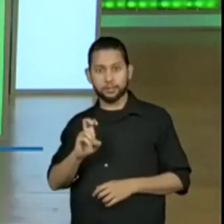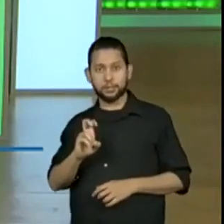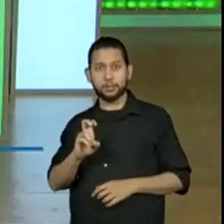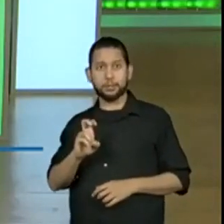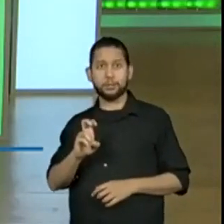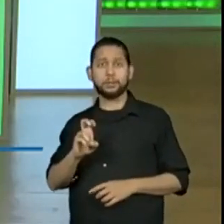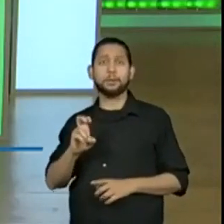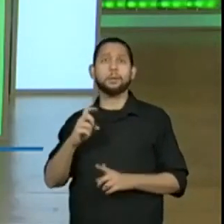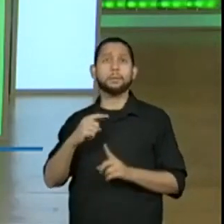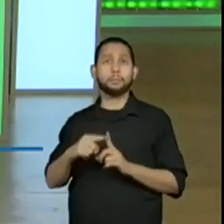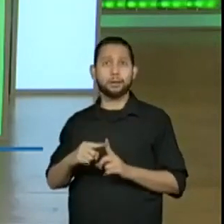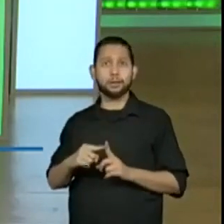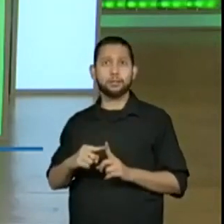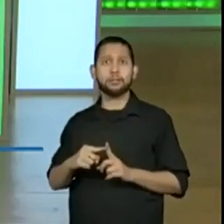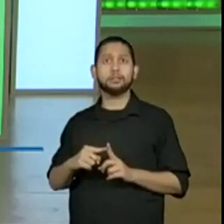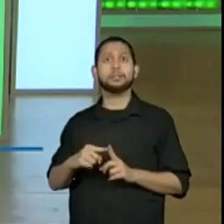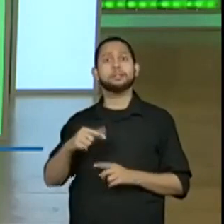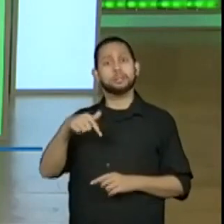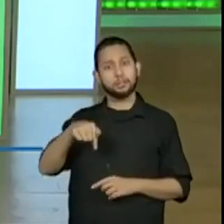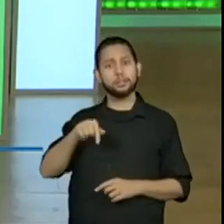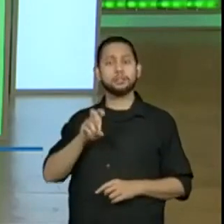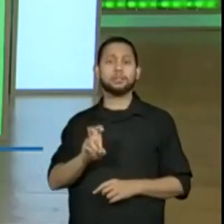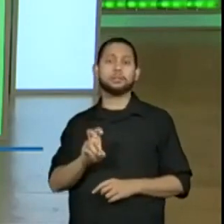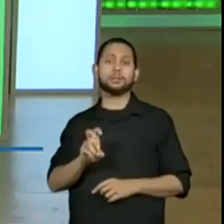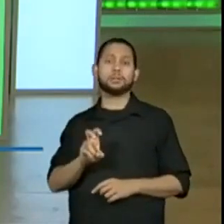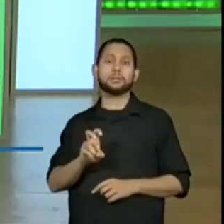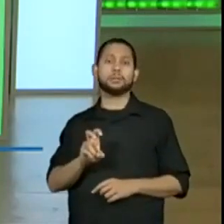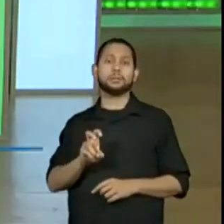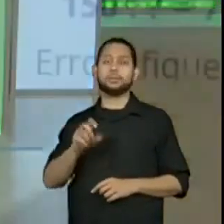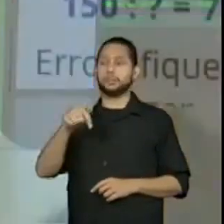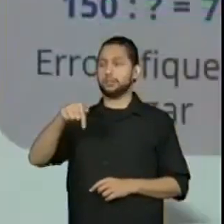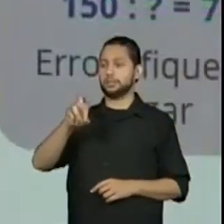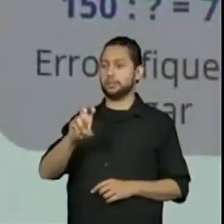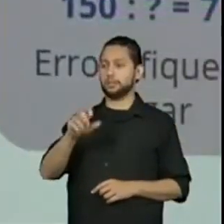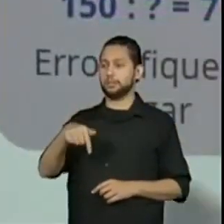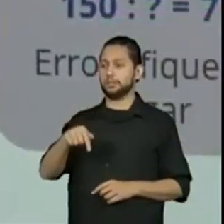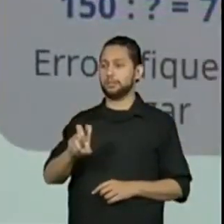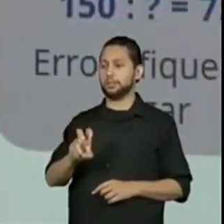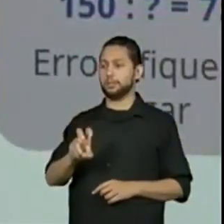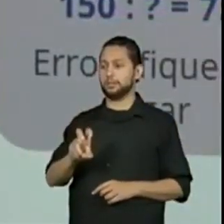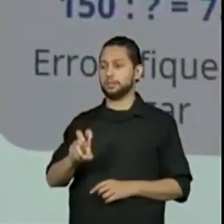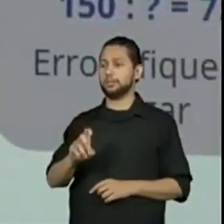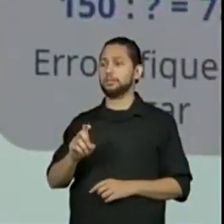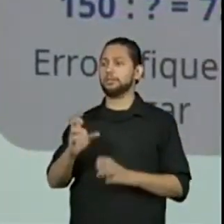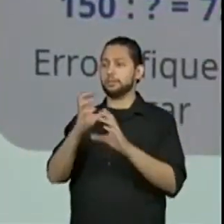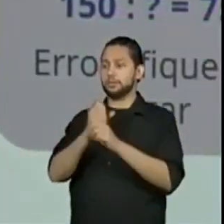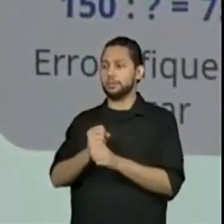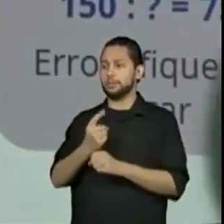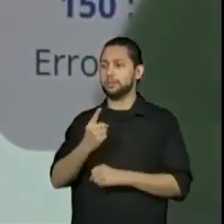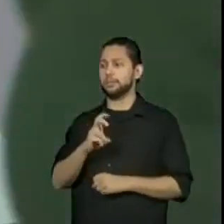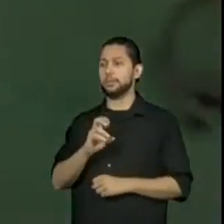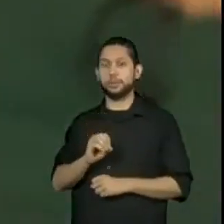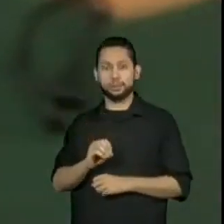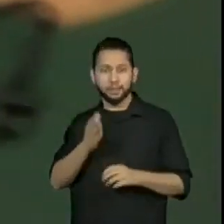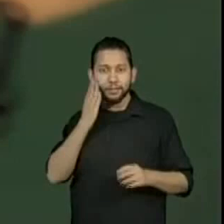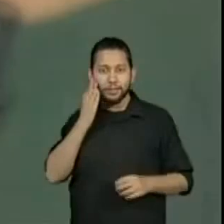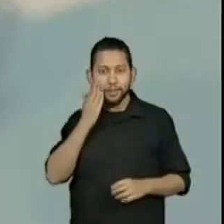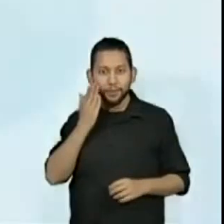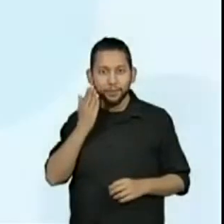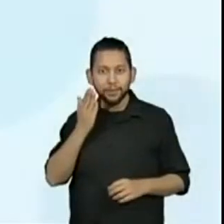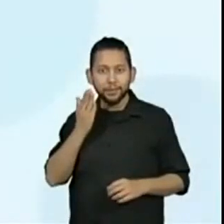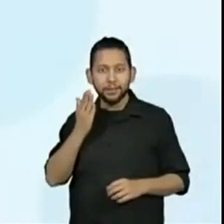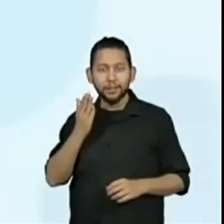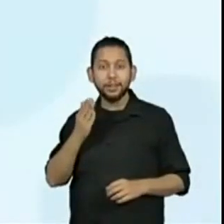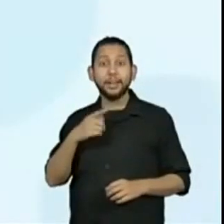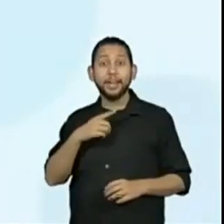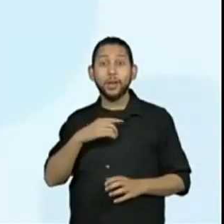número desconhecido. 75 mais 75, subiu tanto 75 ali que eu até me perdi. Vocês não entenderam agora, gente. Eu tentei